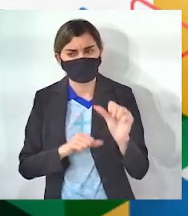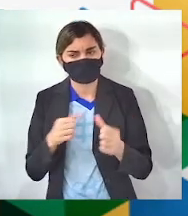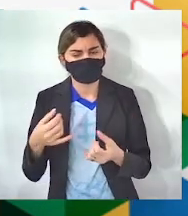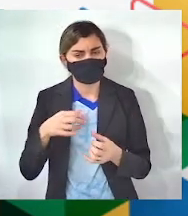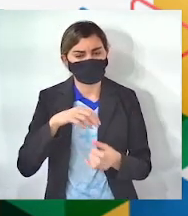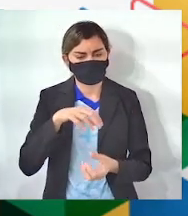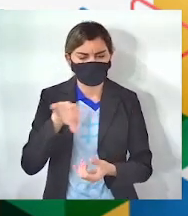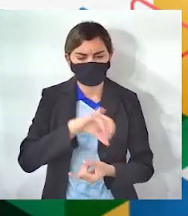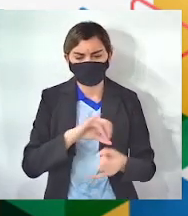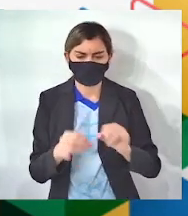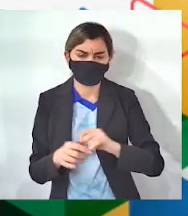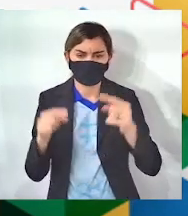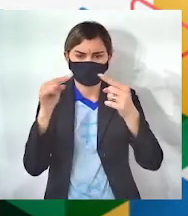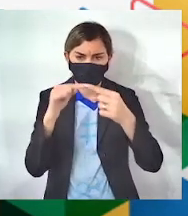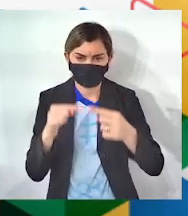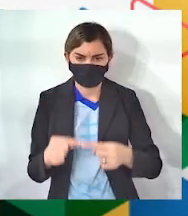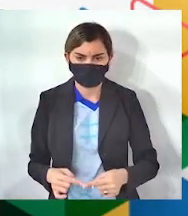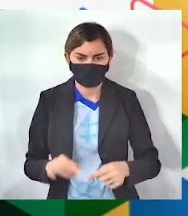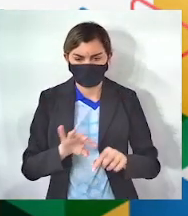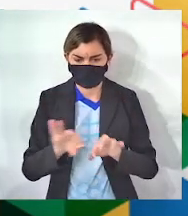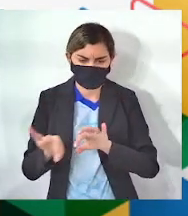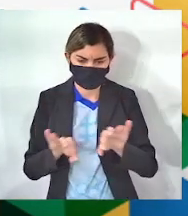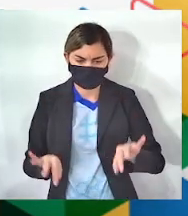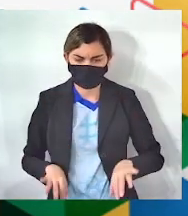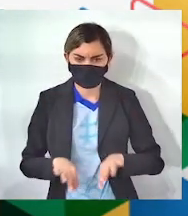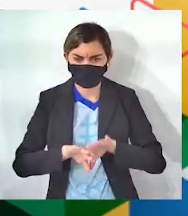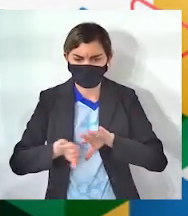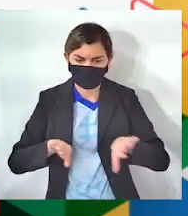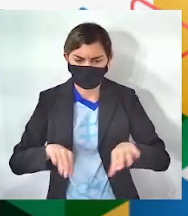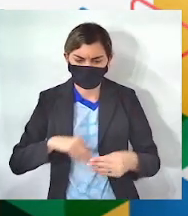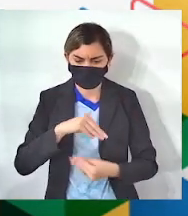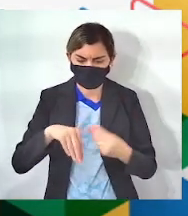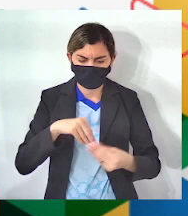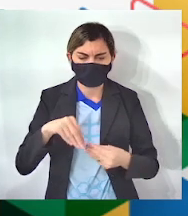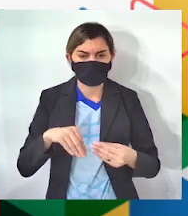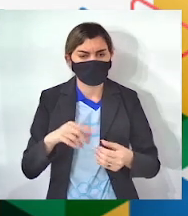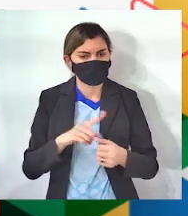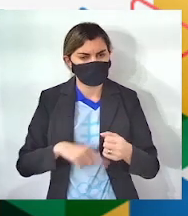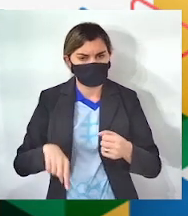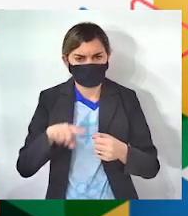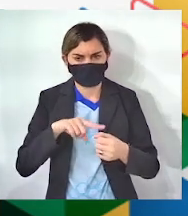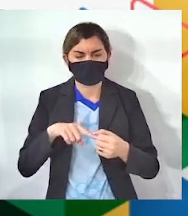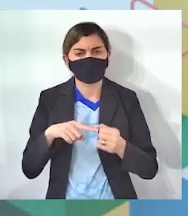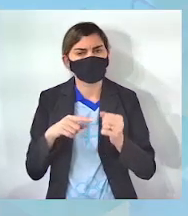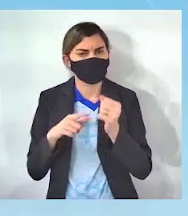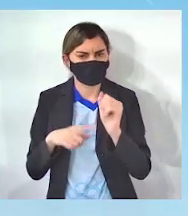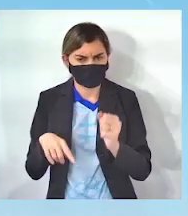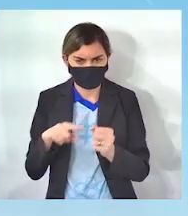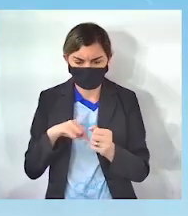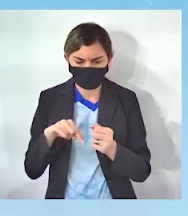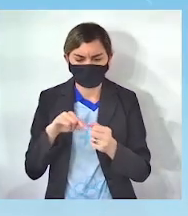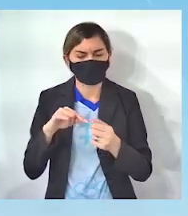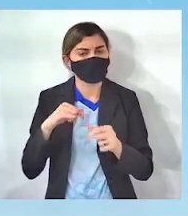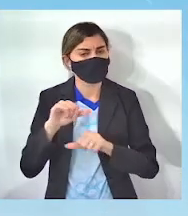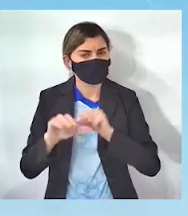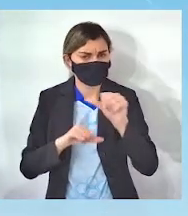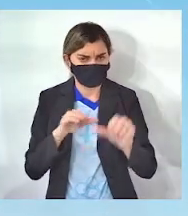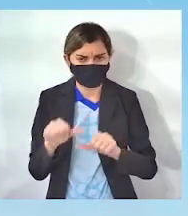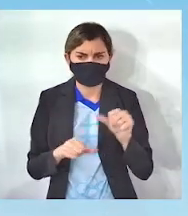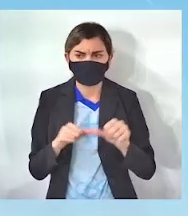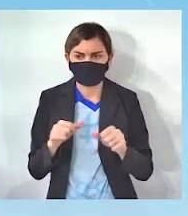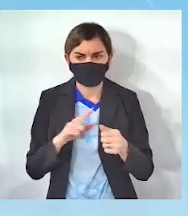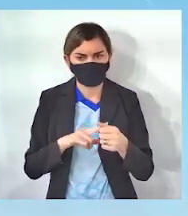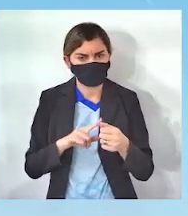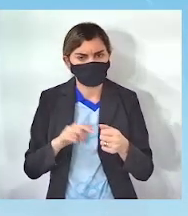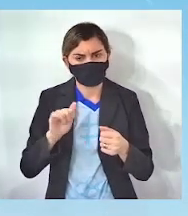químicas são combinações, separações, rearranjos desses átomos. Então, Então, quando a gente modifica a posição